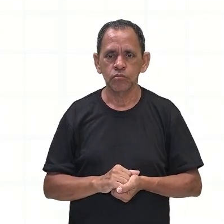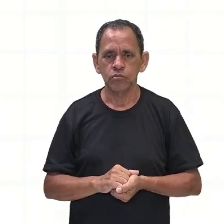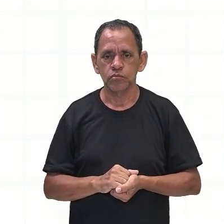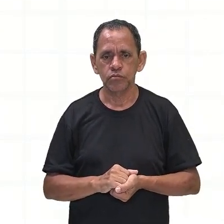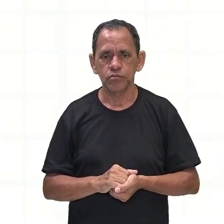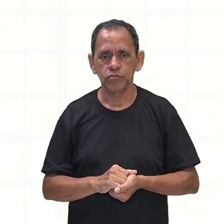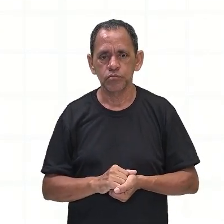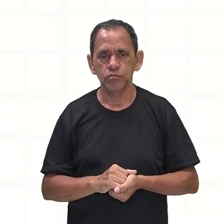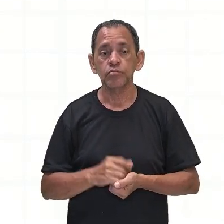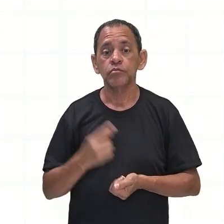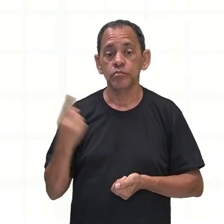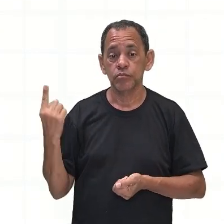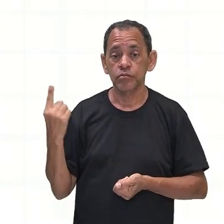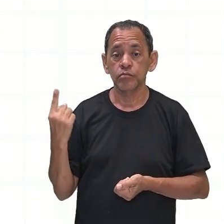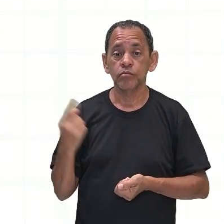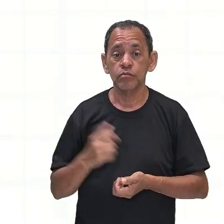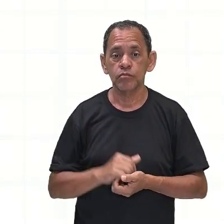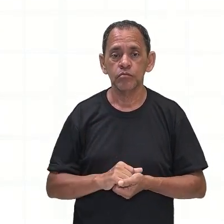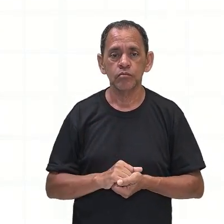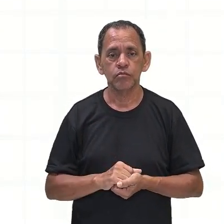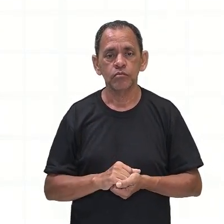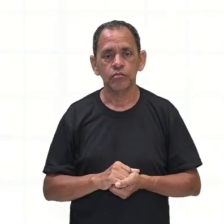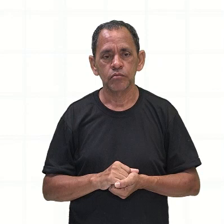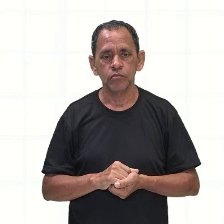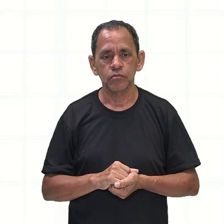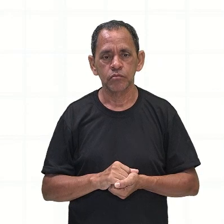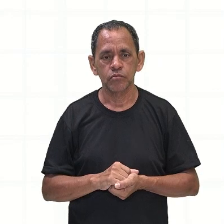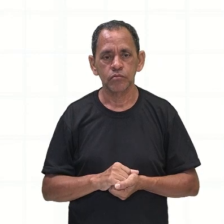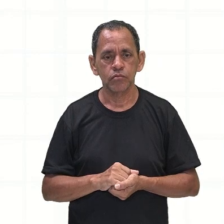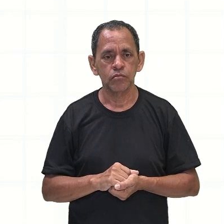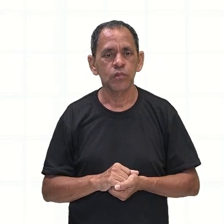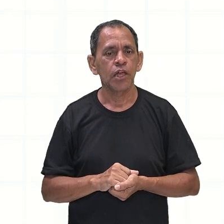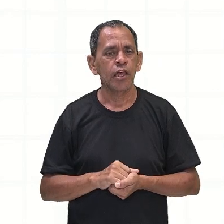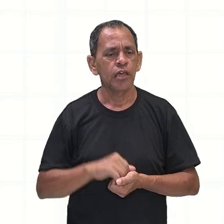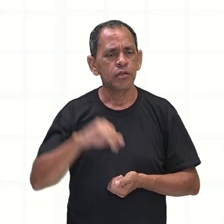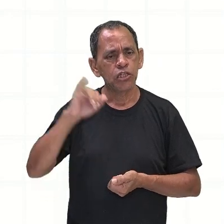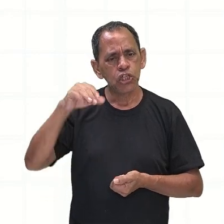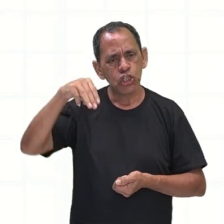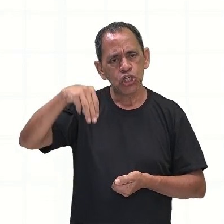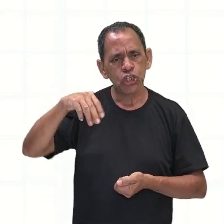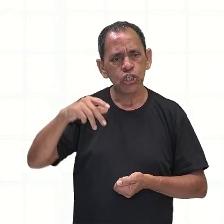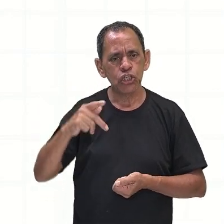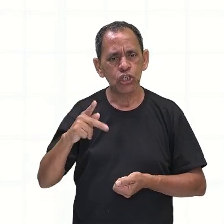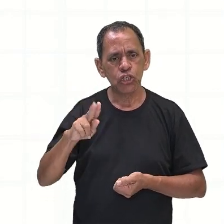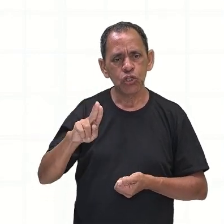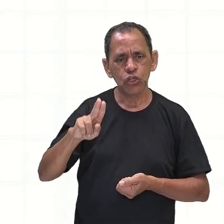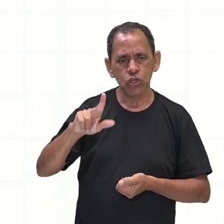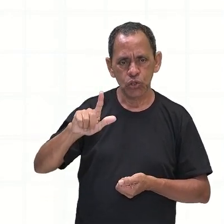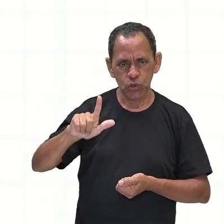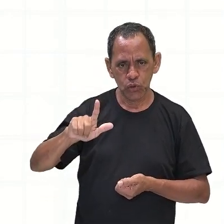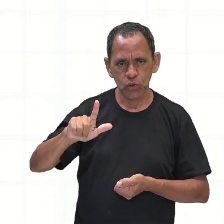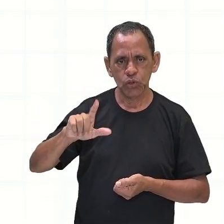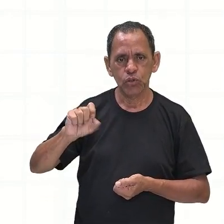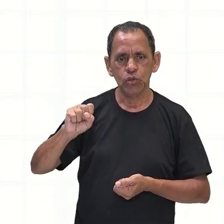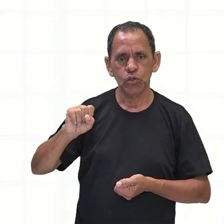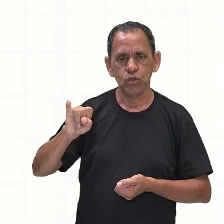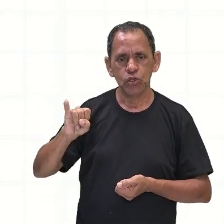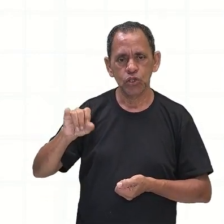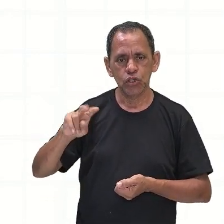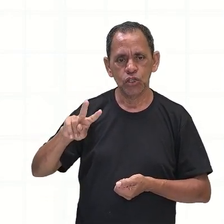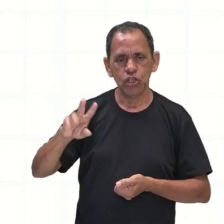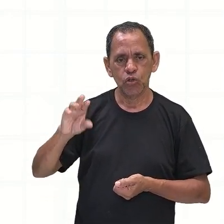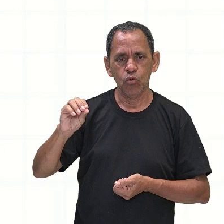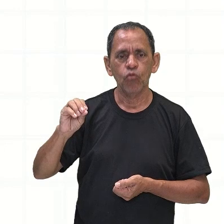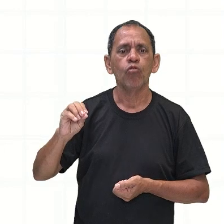só, rapaz impulsivo, ok? Quem é o rapaz impulsivo, gente? Observem que é exatamente